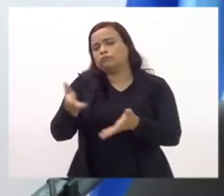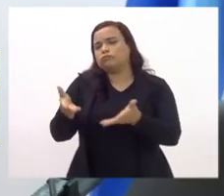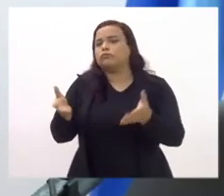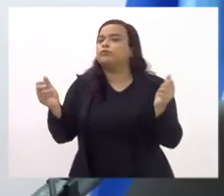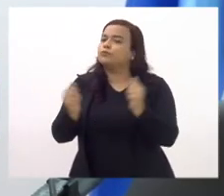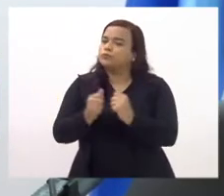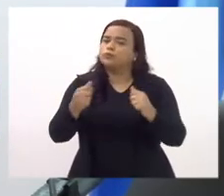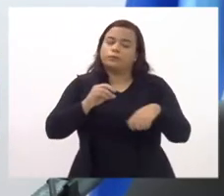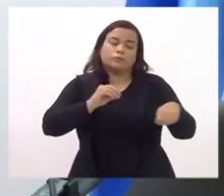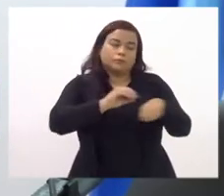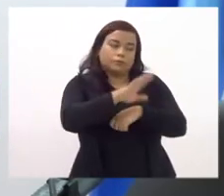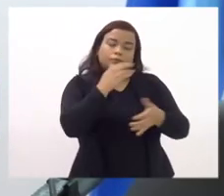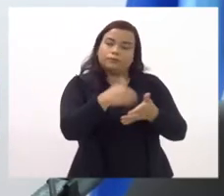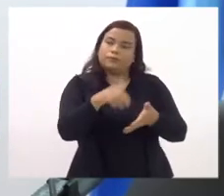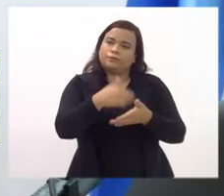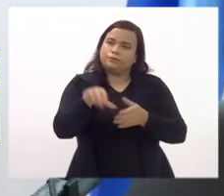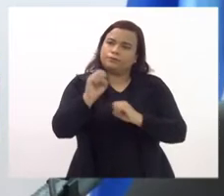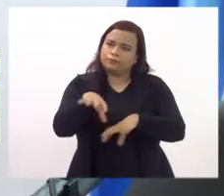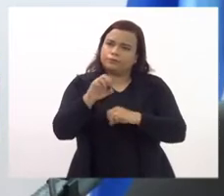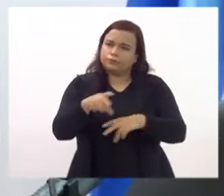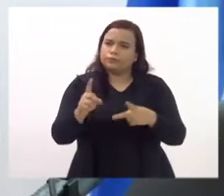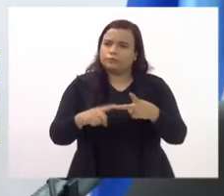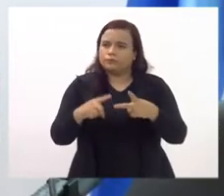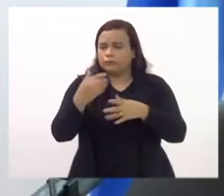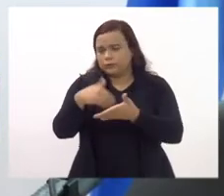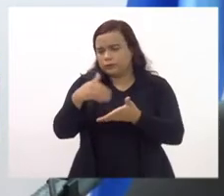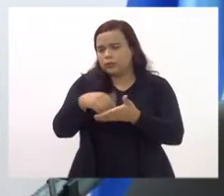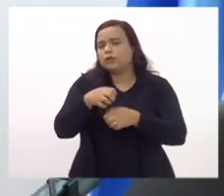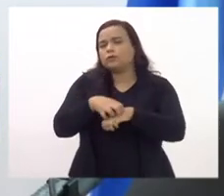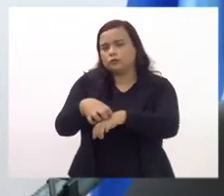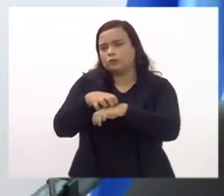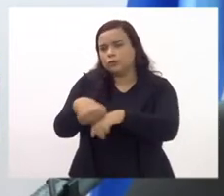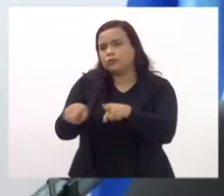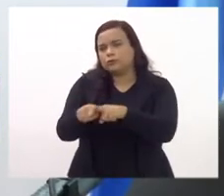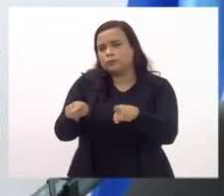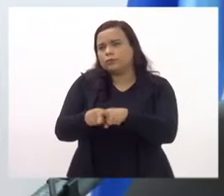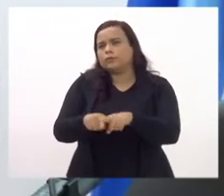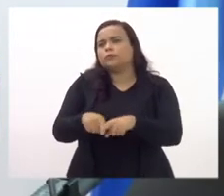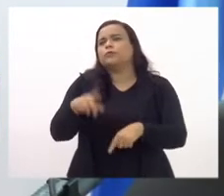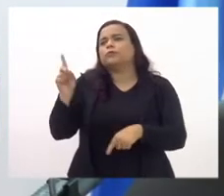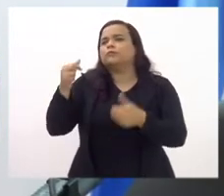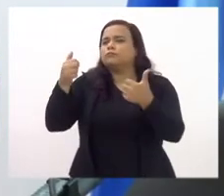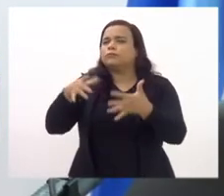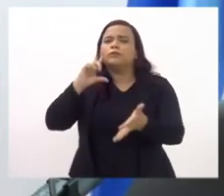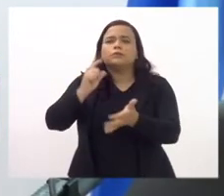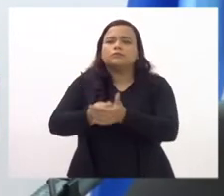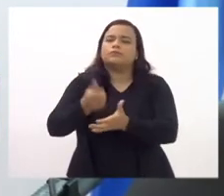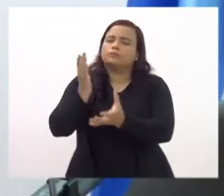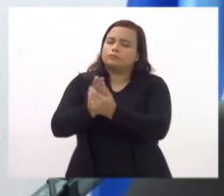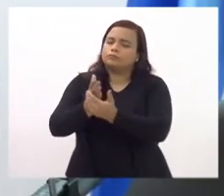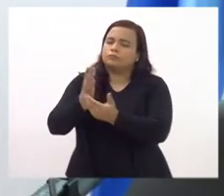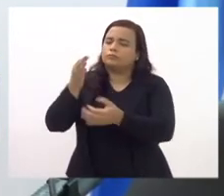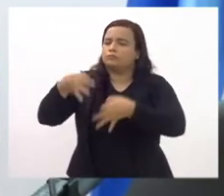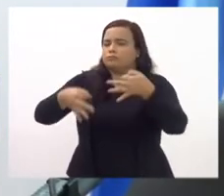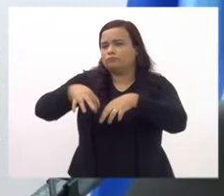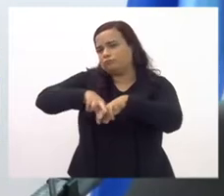para a Secretaria de Educação, para a Secretaria de Transporte, inclusive à luz das decisões judiciais que já